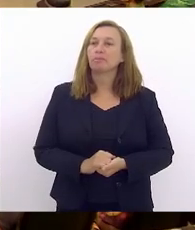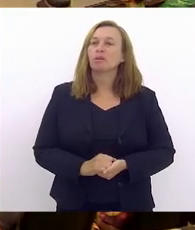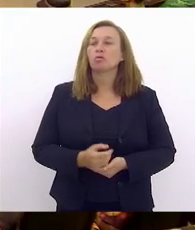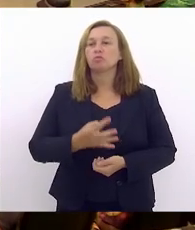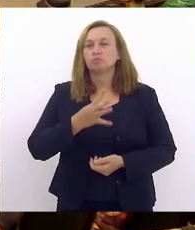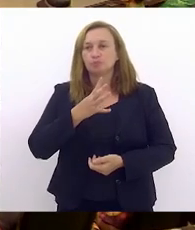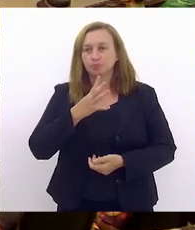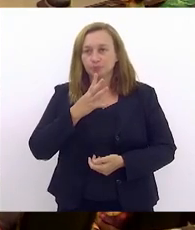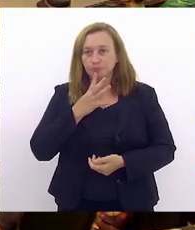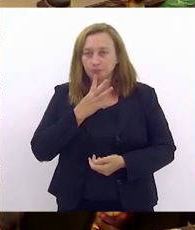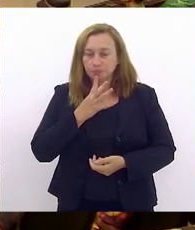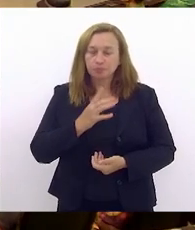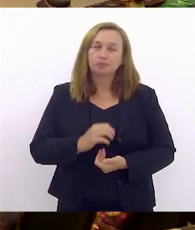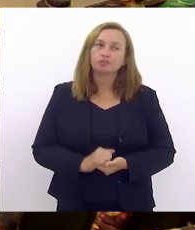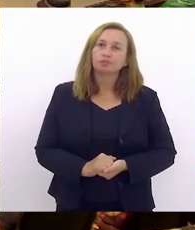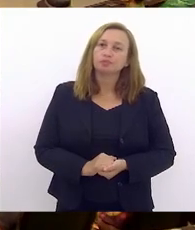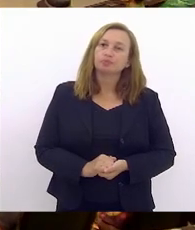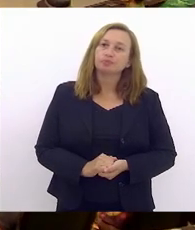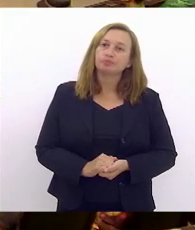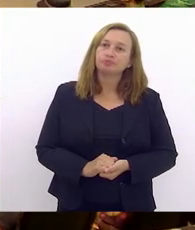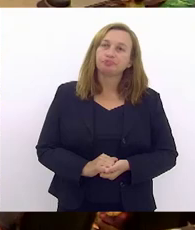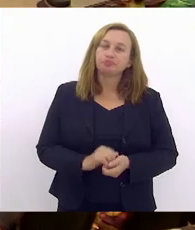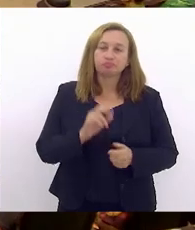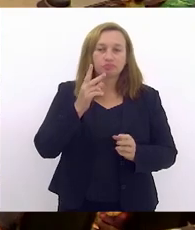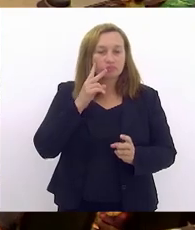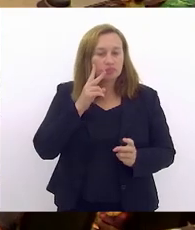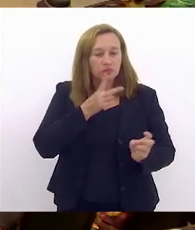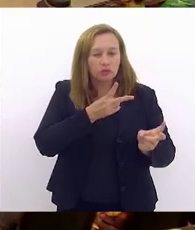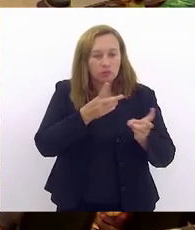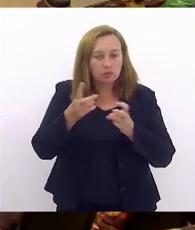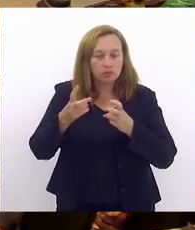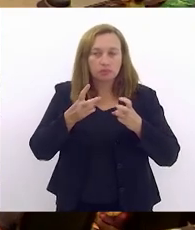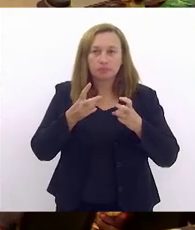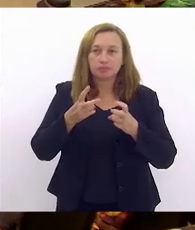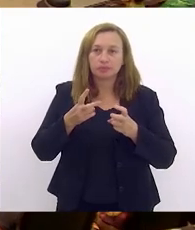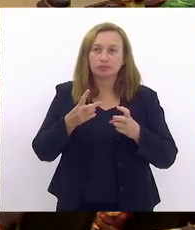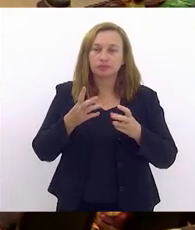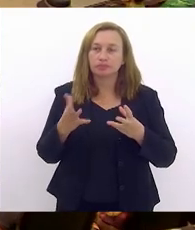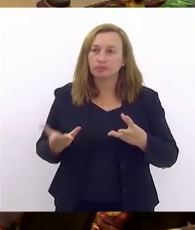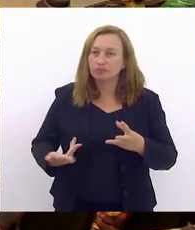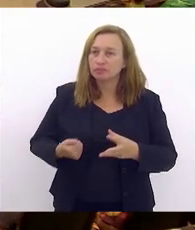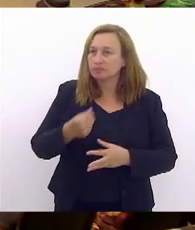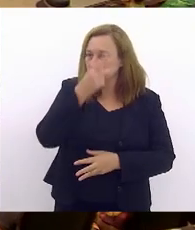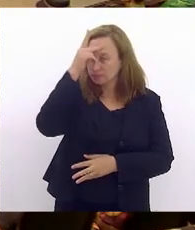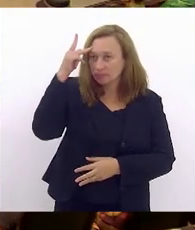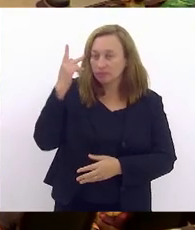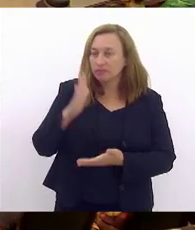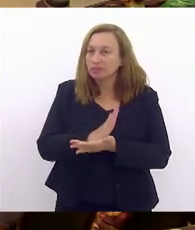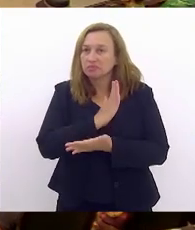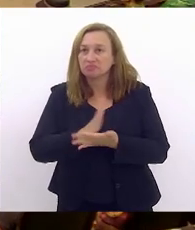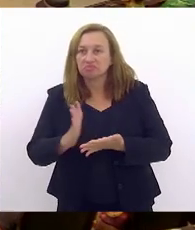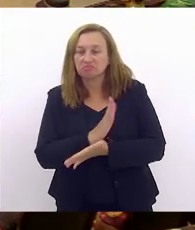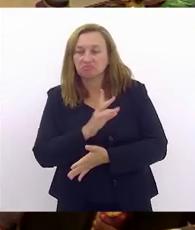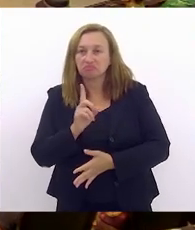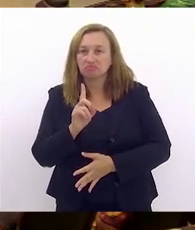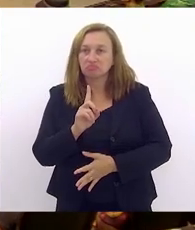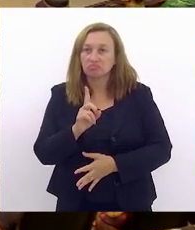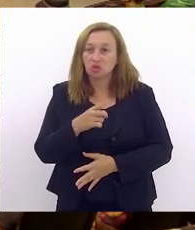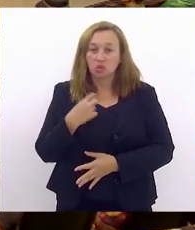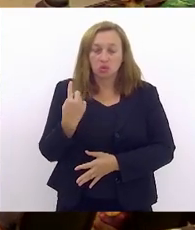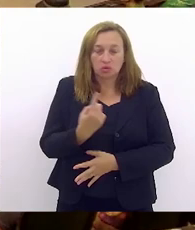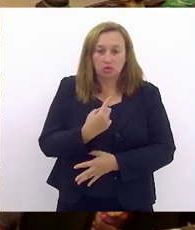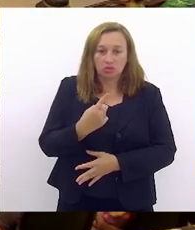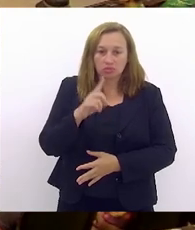reconhecendo... O Sandro tem um olhar de reconhecer qualidades nas pessoas que, às vezes, nem nós notamos que